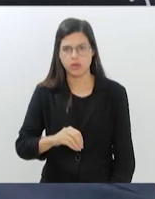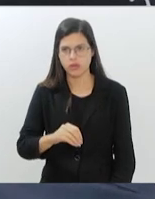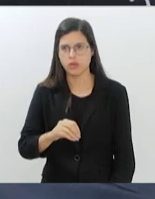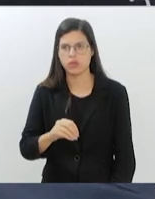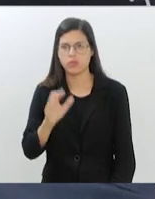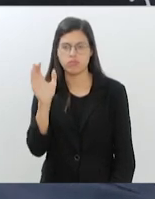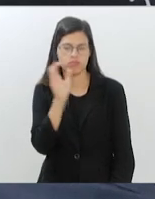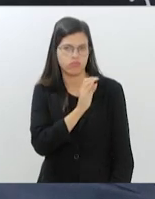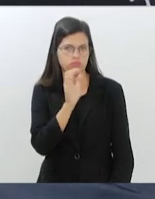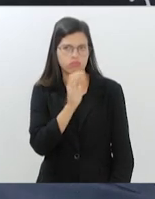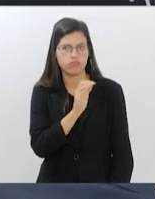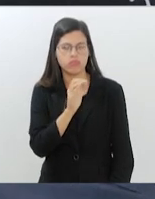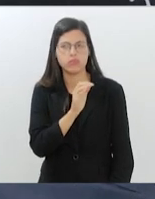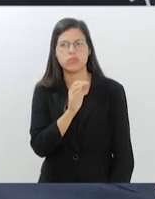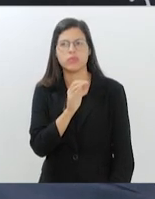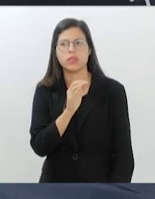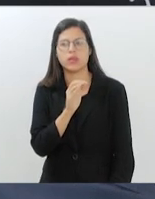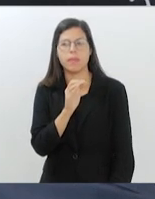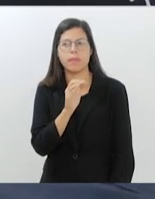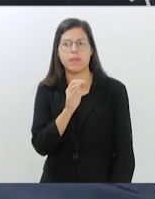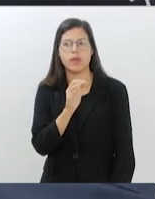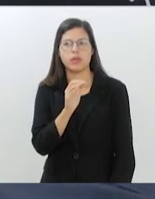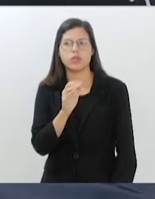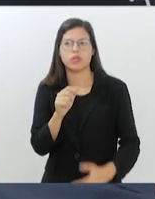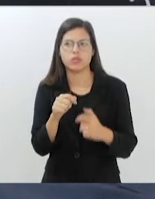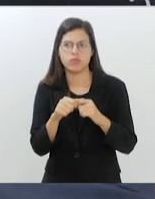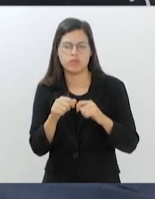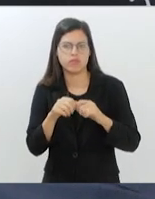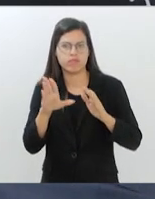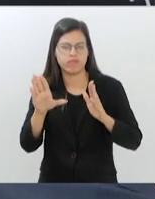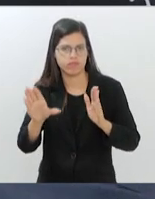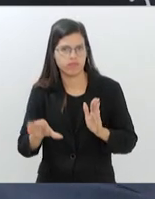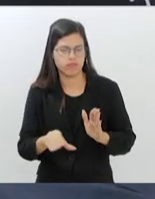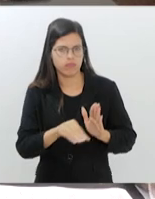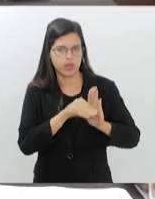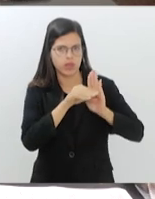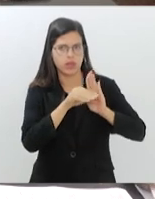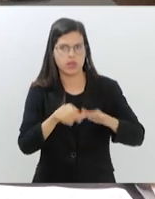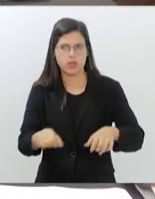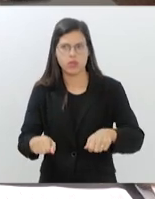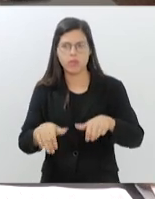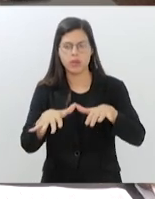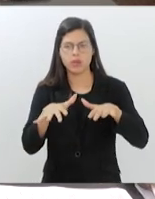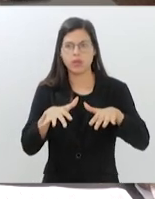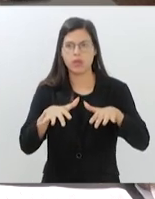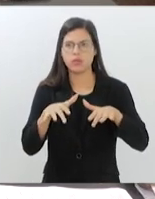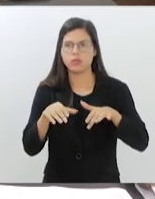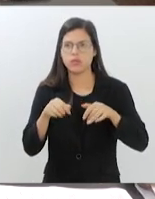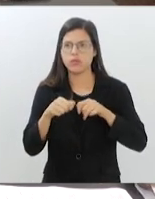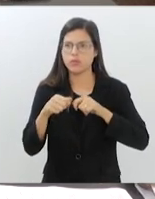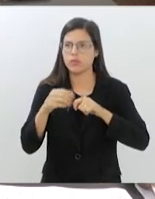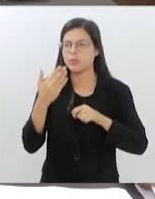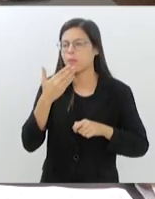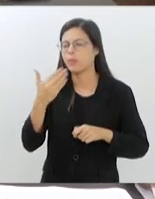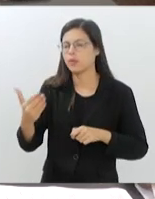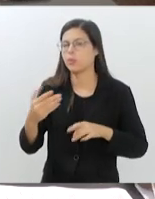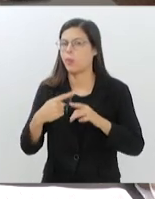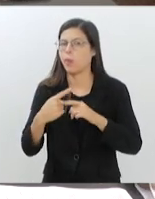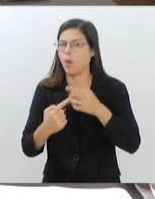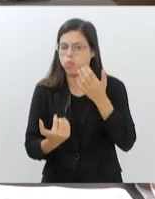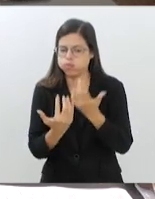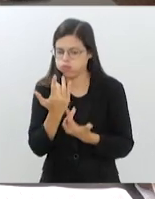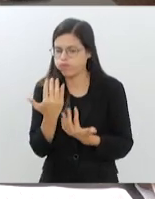entre isso ter sido emendado no plenário e ter chegado aqui foi num tempo réguas eu fiz um apelo porque o fogo tá comendo solto por